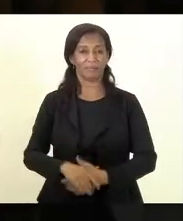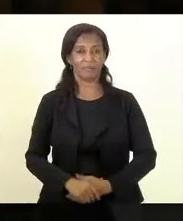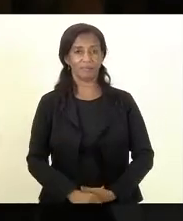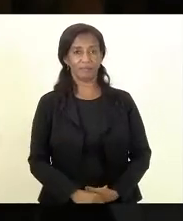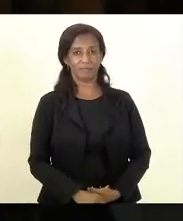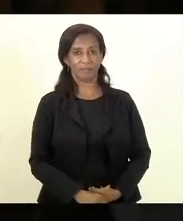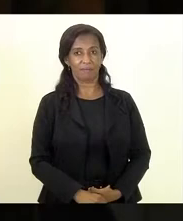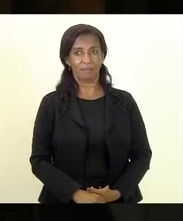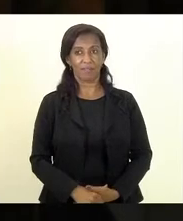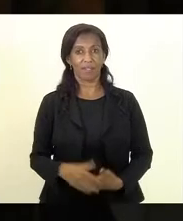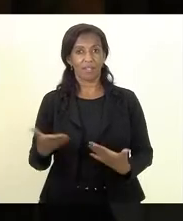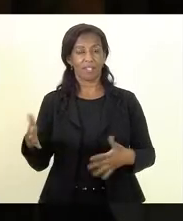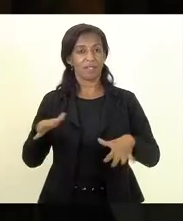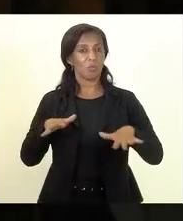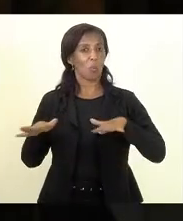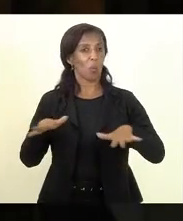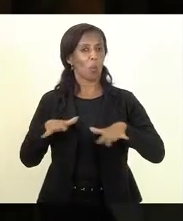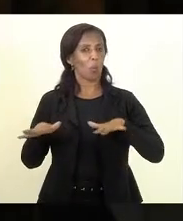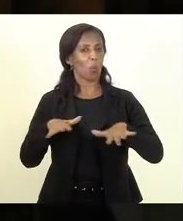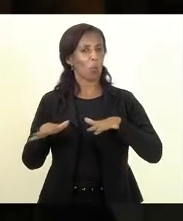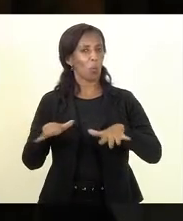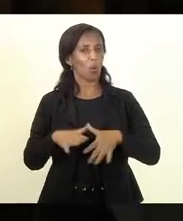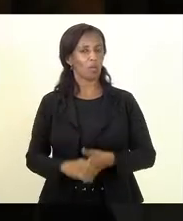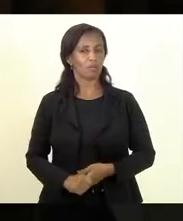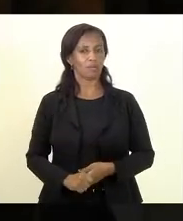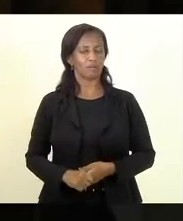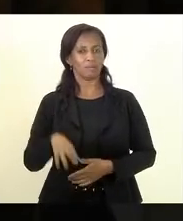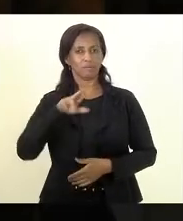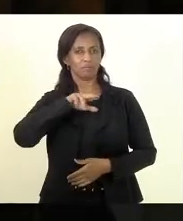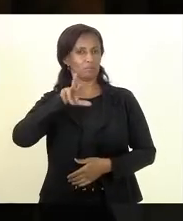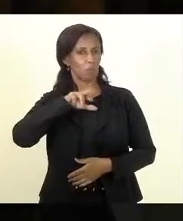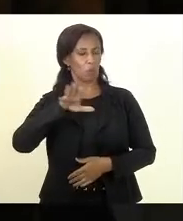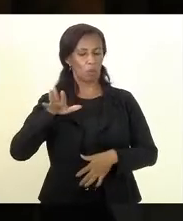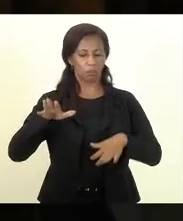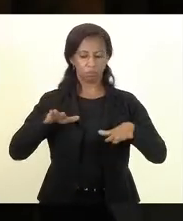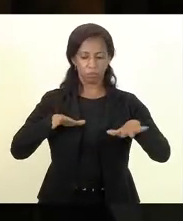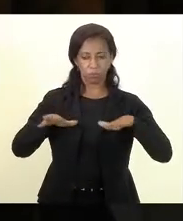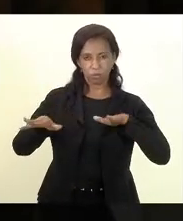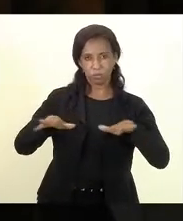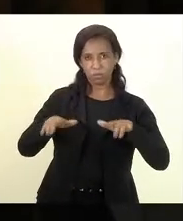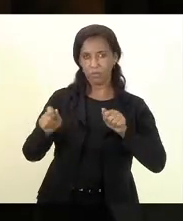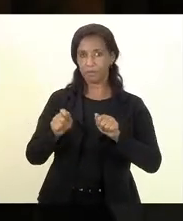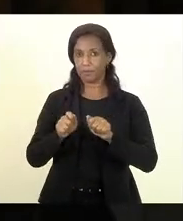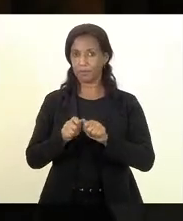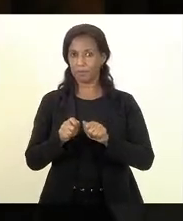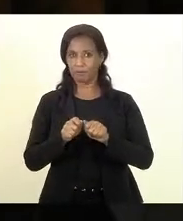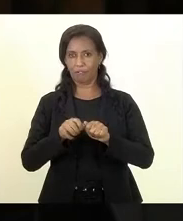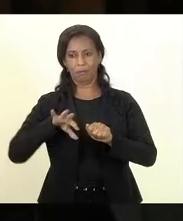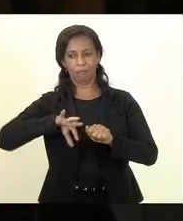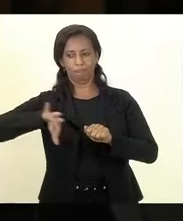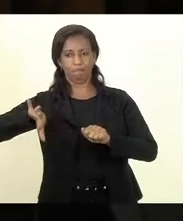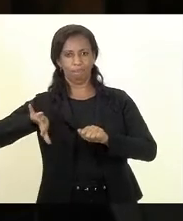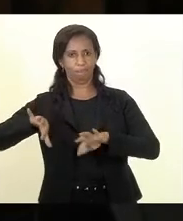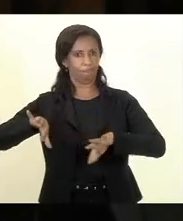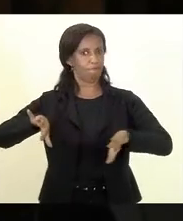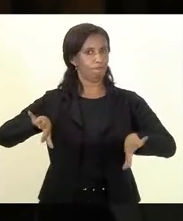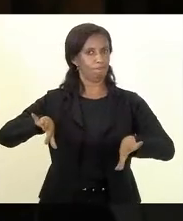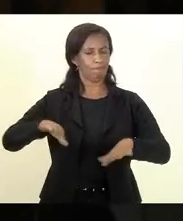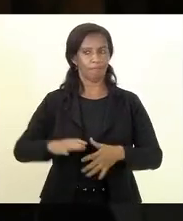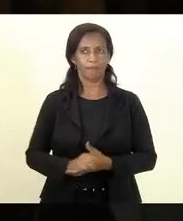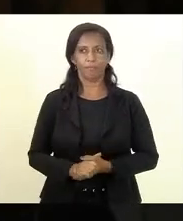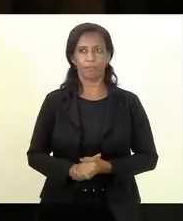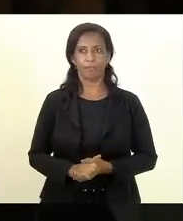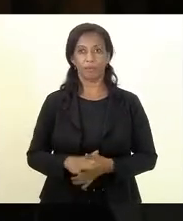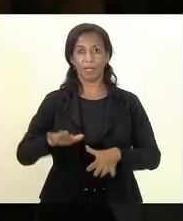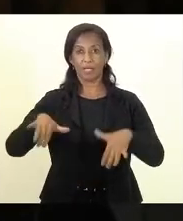E esse movimento é articulado. Não é um movimento feito aleatoriamente. Porque, enquanto